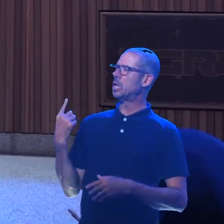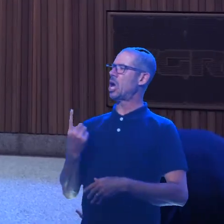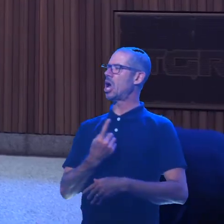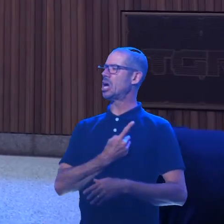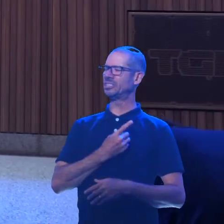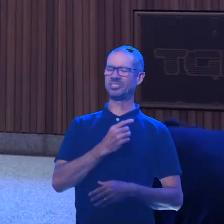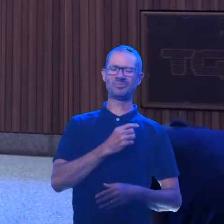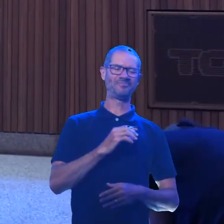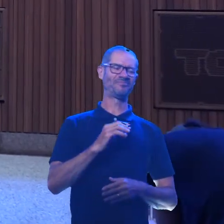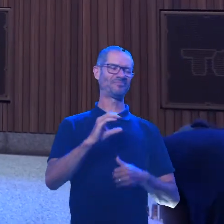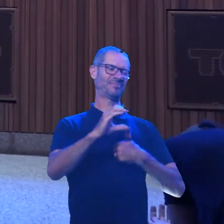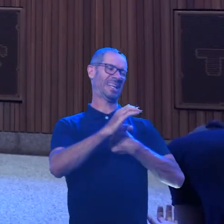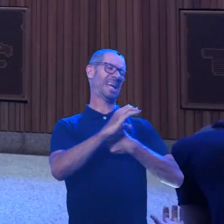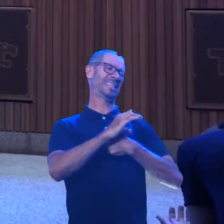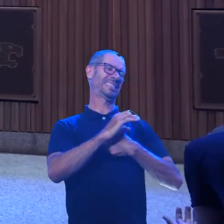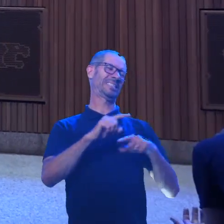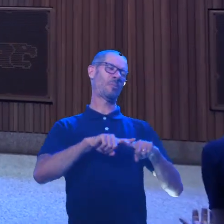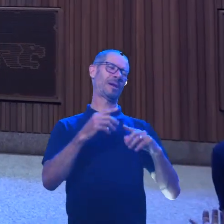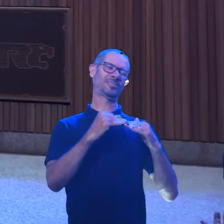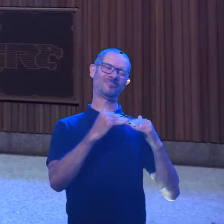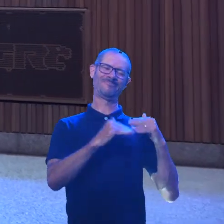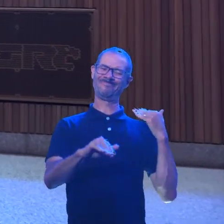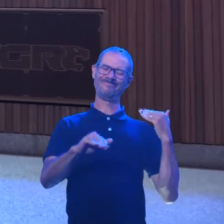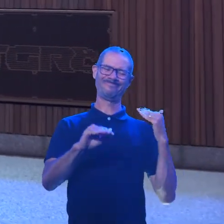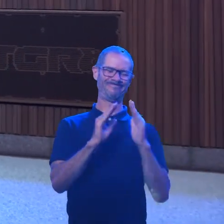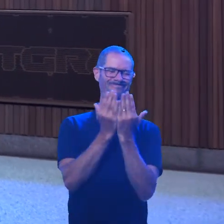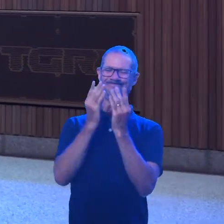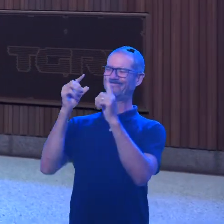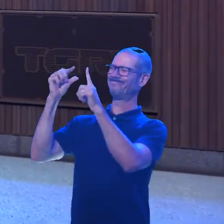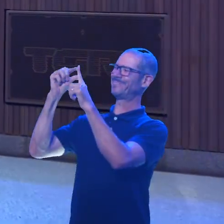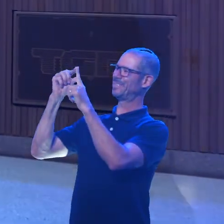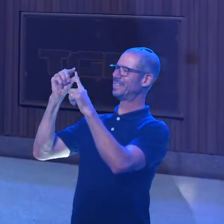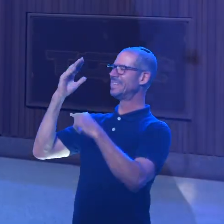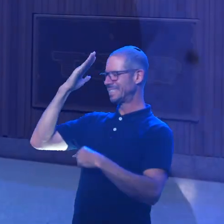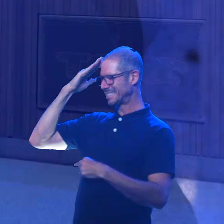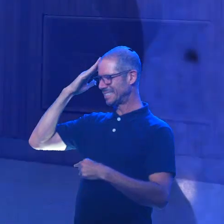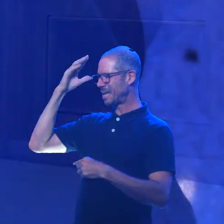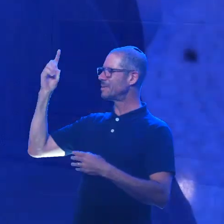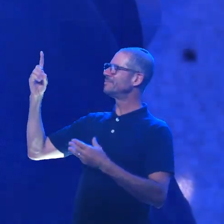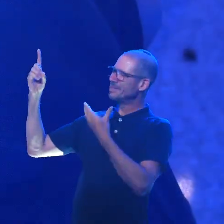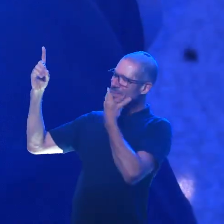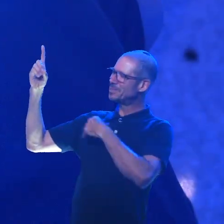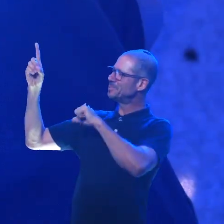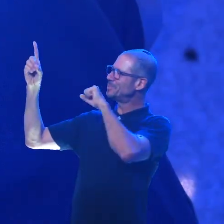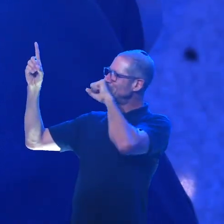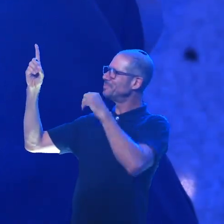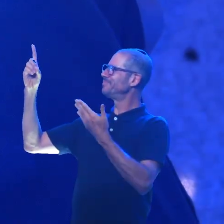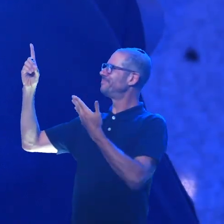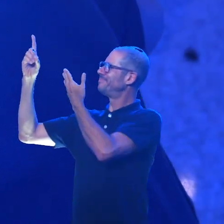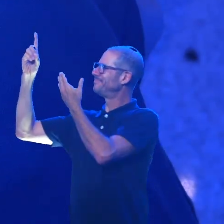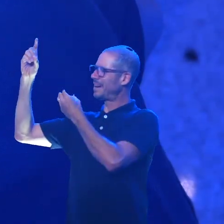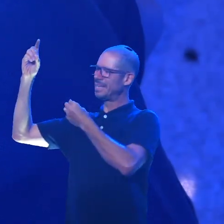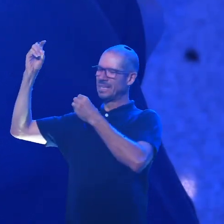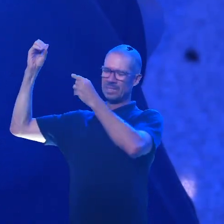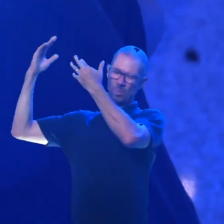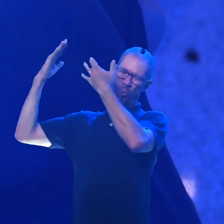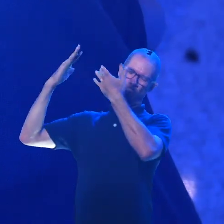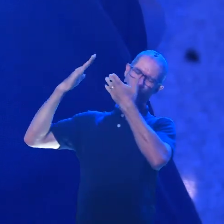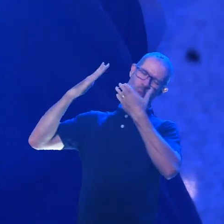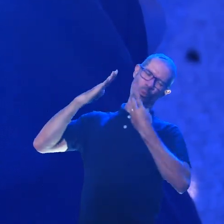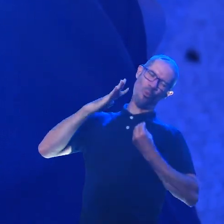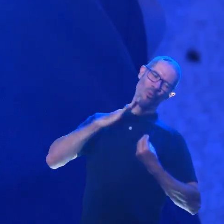cristãos quando não estamos vivendo aquilo que a palavra diz realmente, Pai. Sabemos quem é o nosso Pai, queremos transbordar do nosso Pai por onde